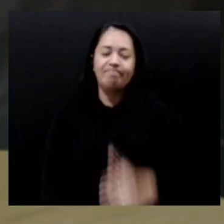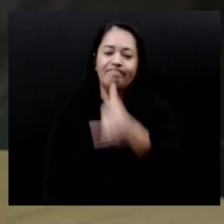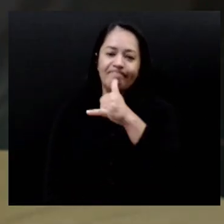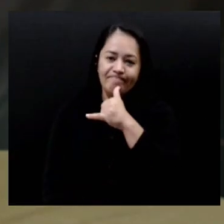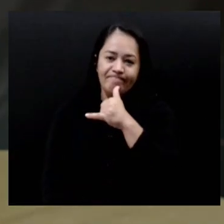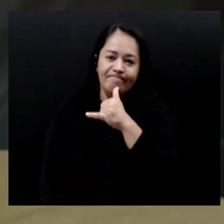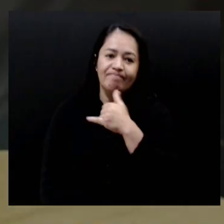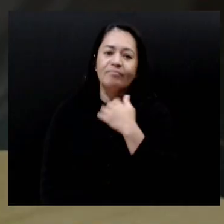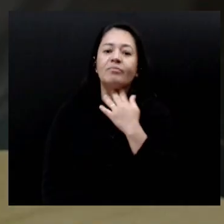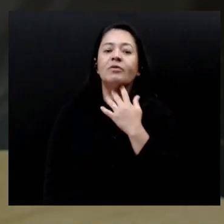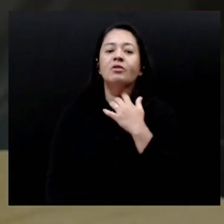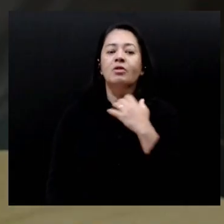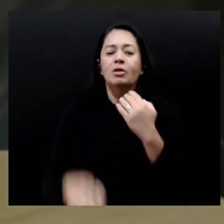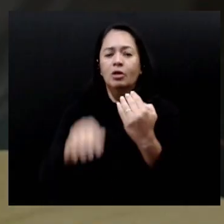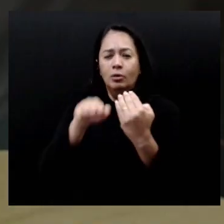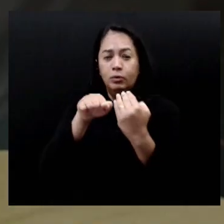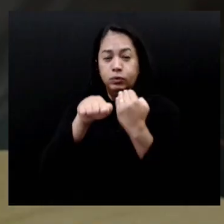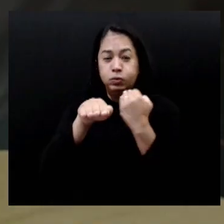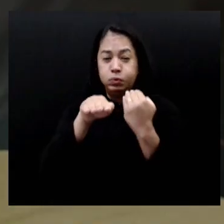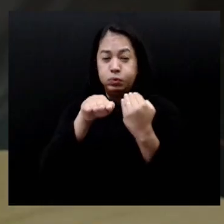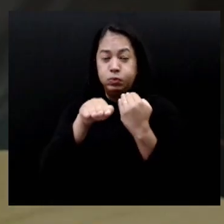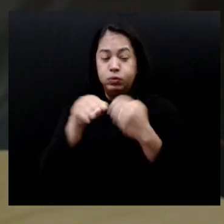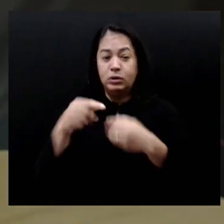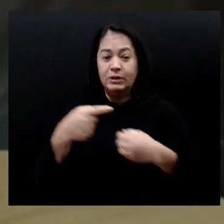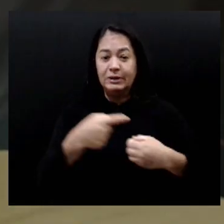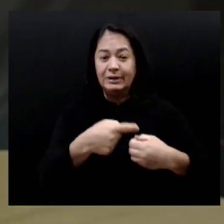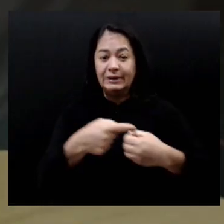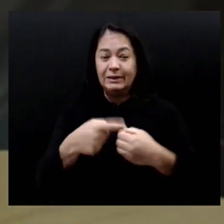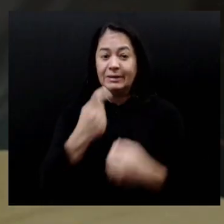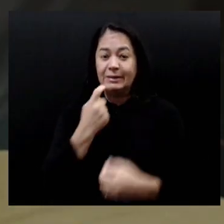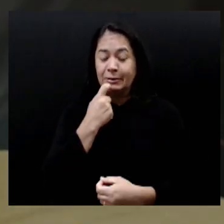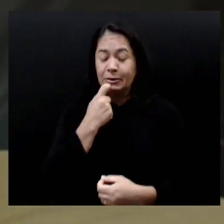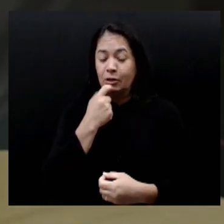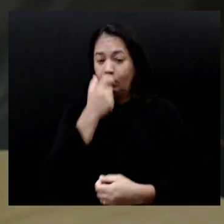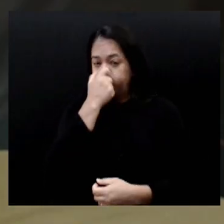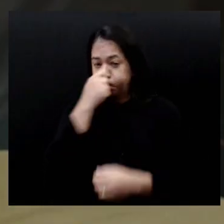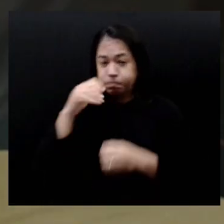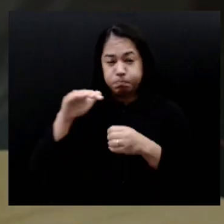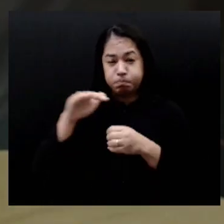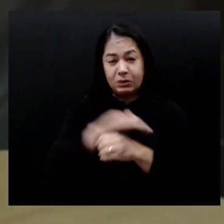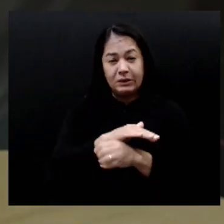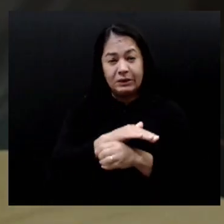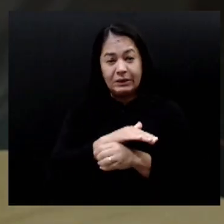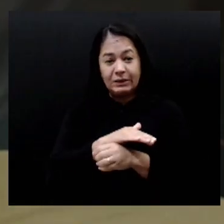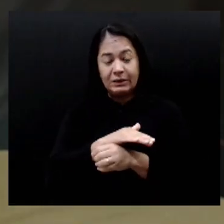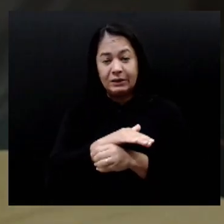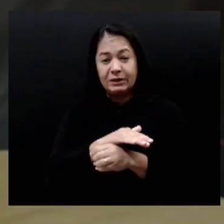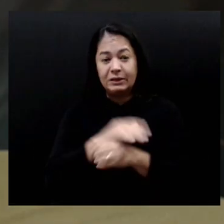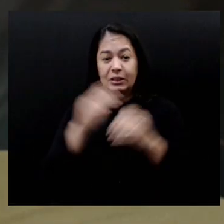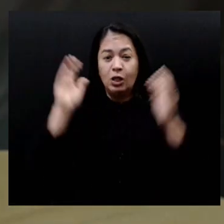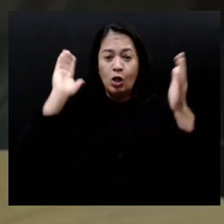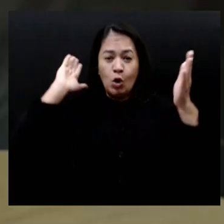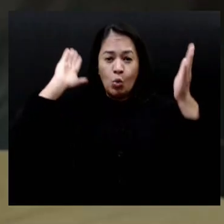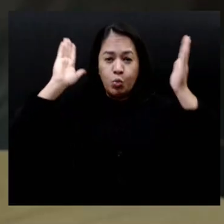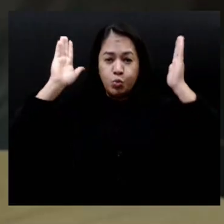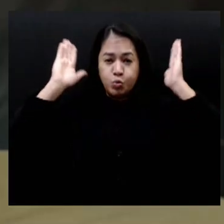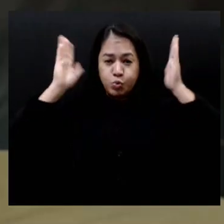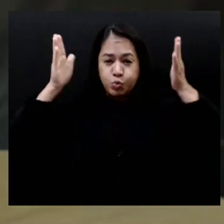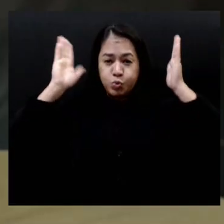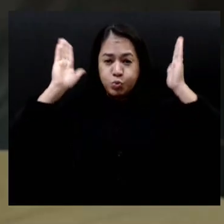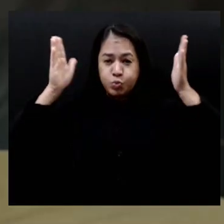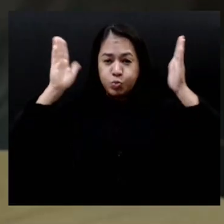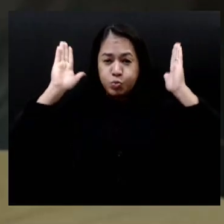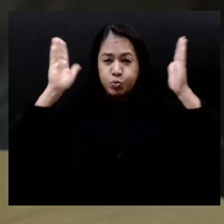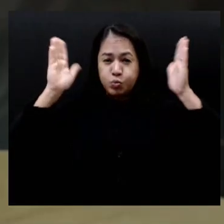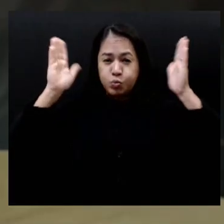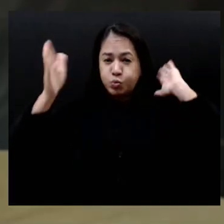trânsito no entorno da cidade de Campinas está congestionado, tá? Uma carreta carregada com 26 toneladas de cavaco de madeira